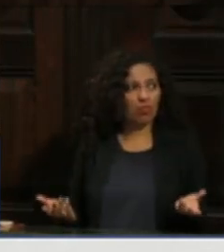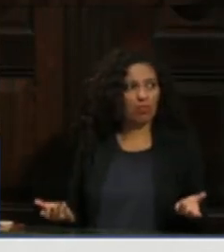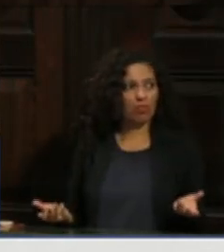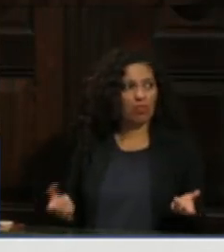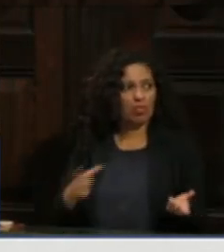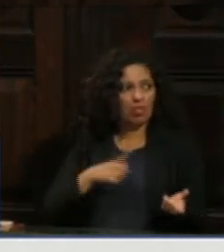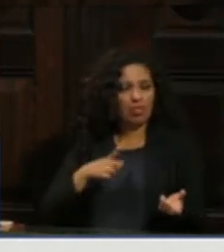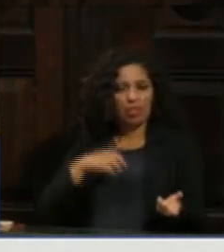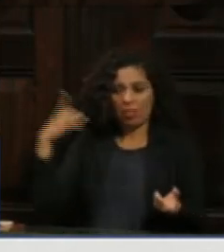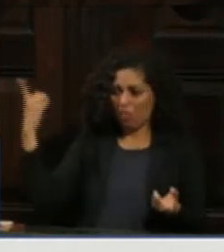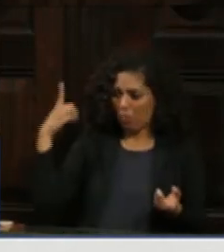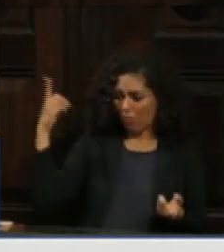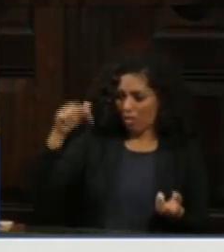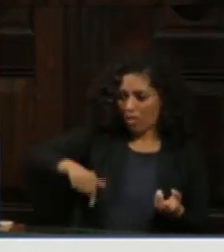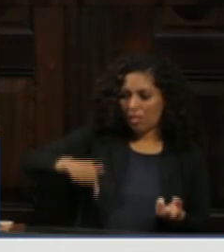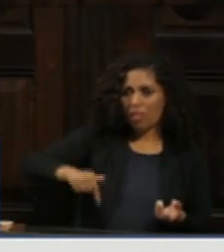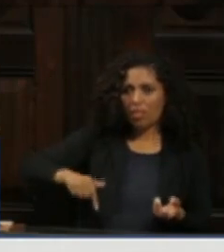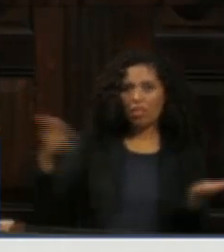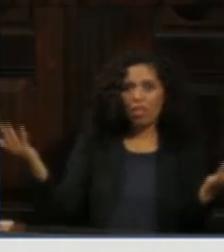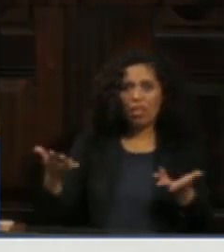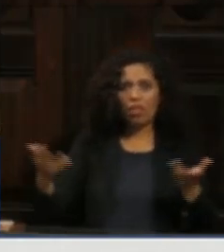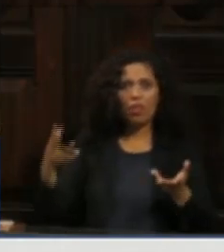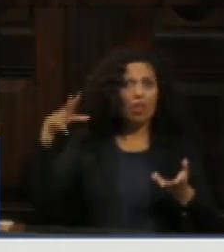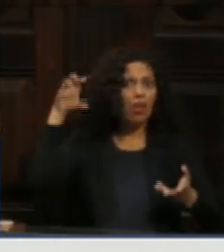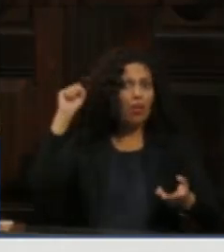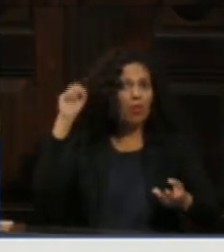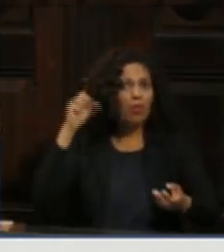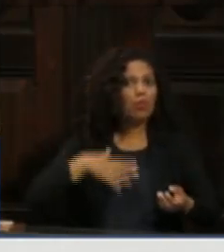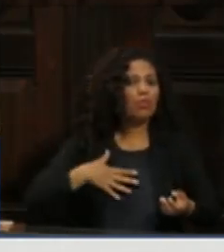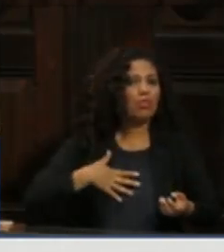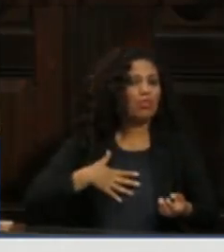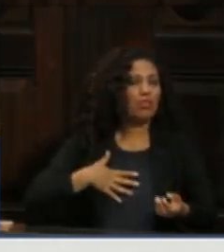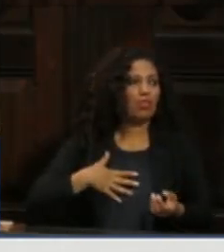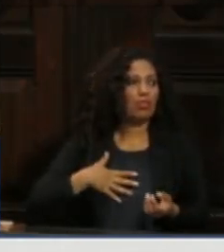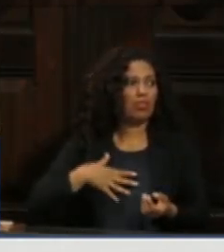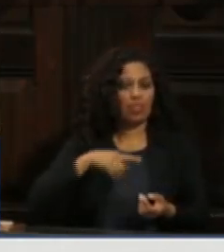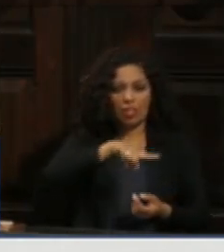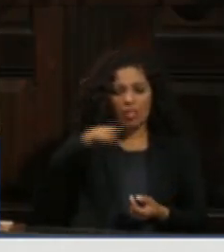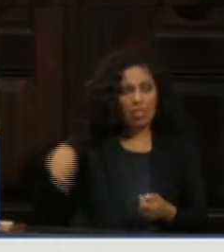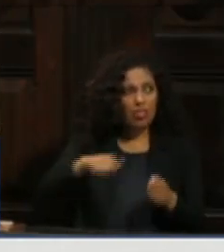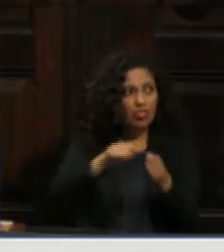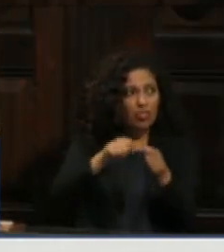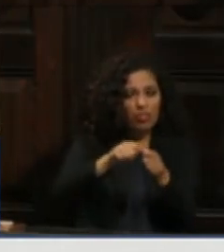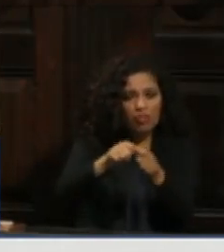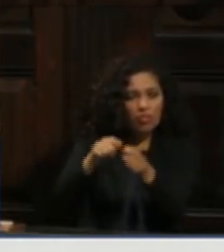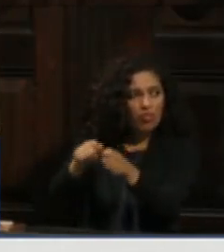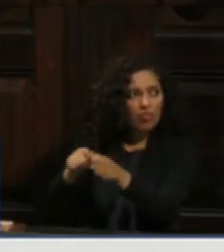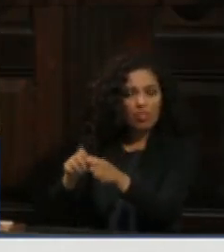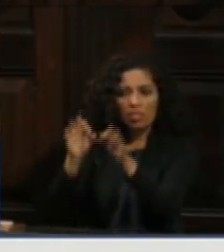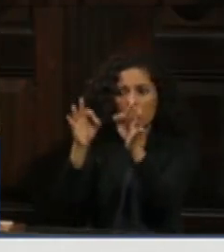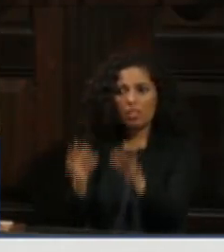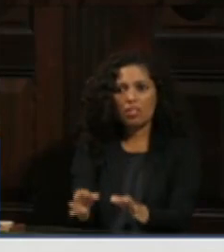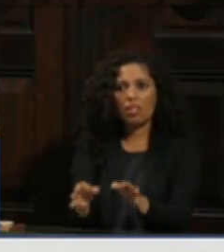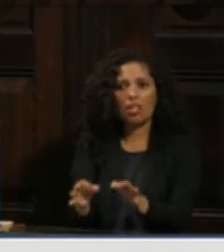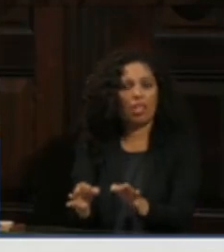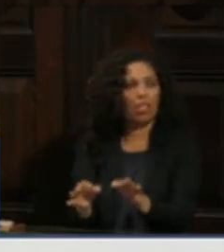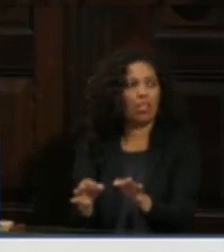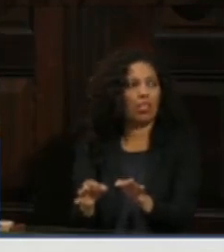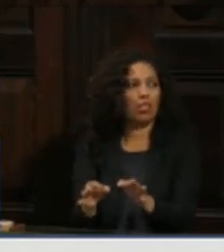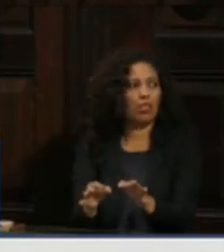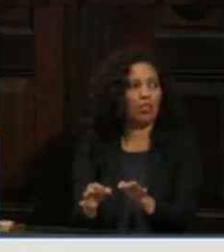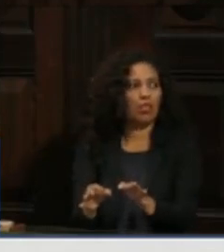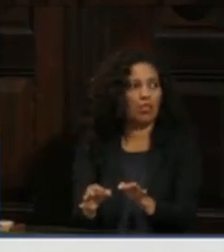Vossa Excelência antes da comissão outro dia, e até ao longo da semana passada, e Vossa Excelência ia ser um mandato só aqui, um em